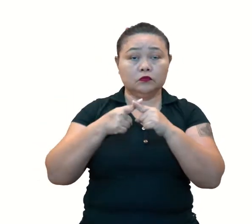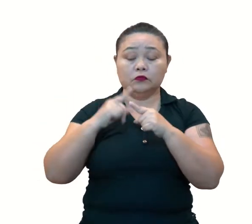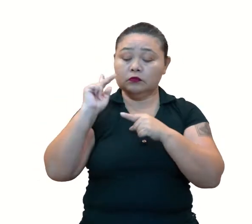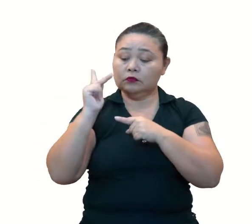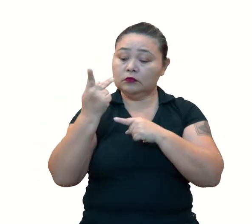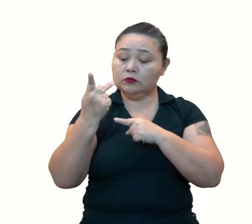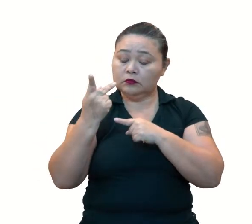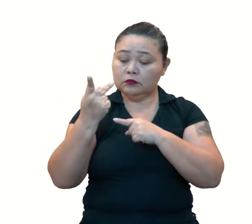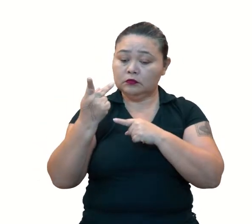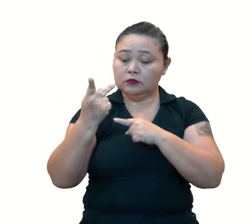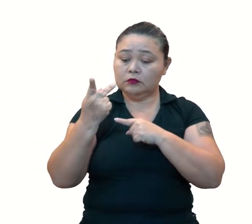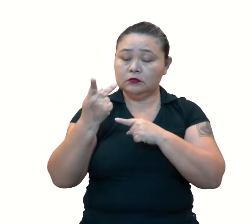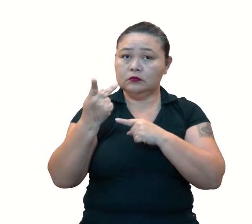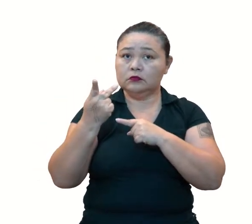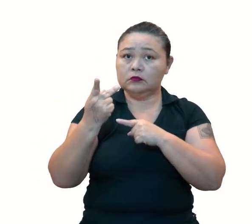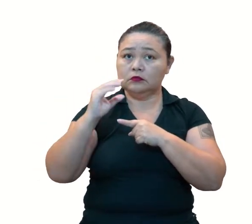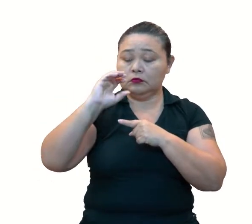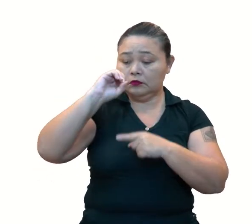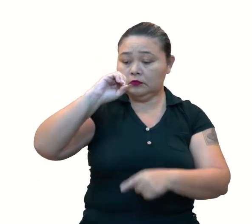prédio vai ser